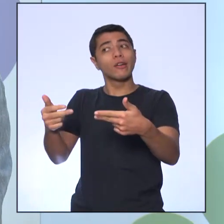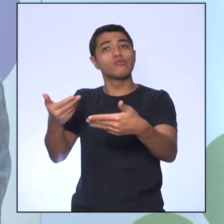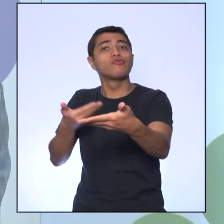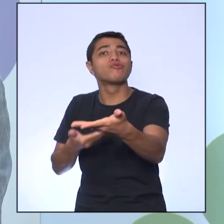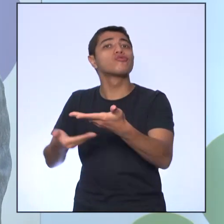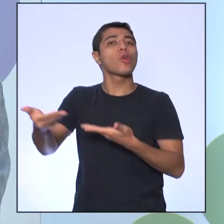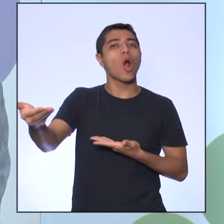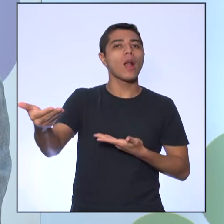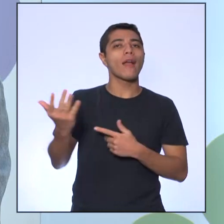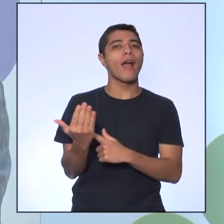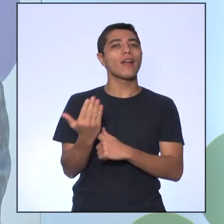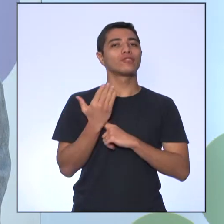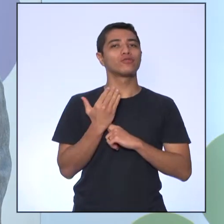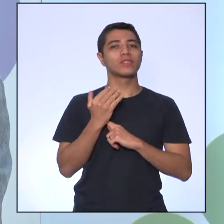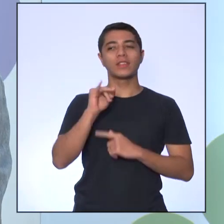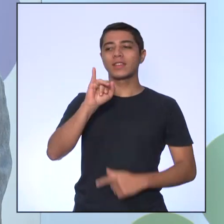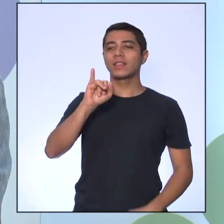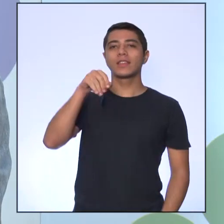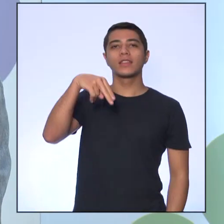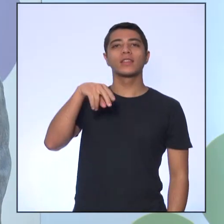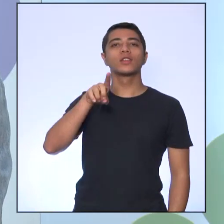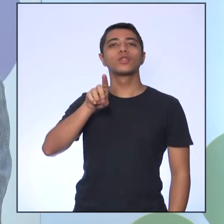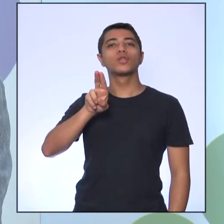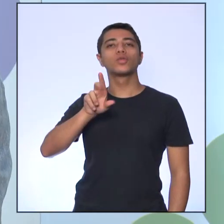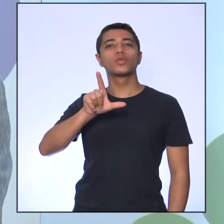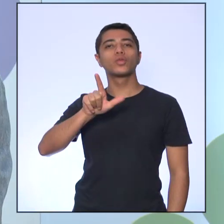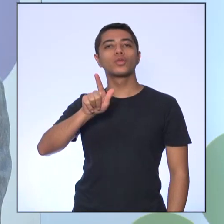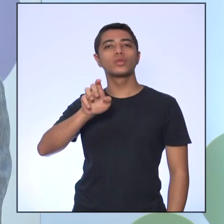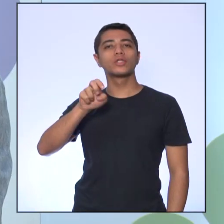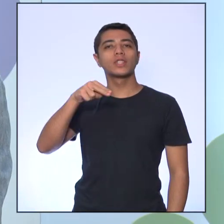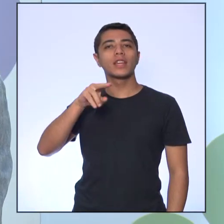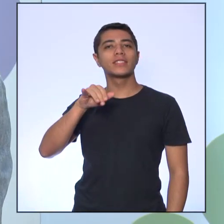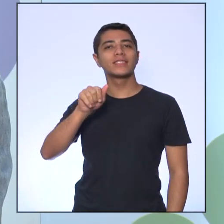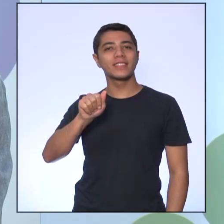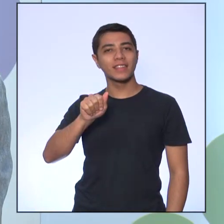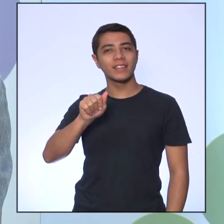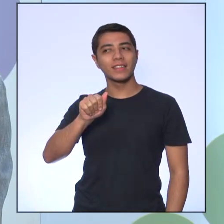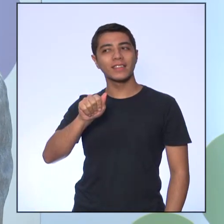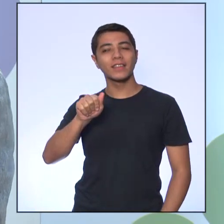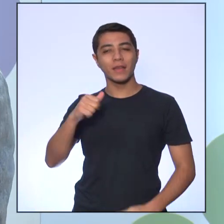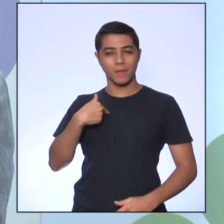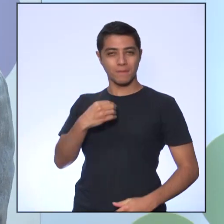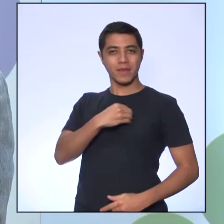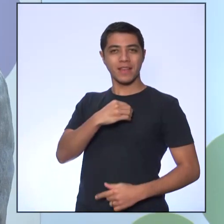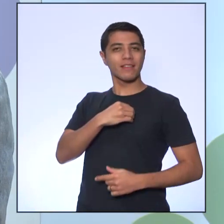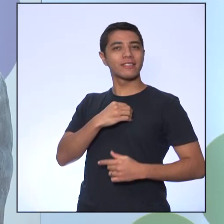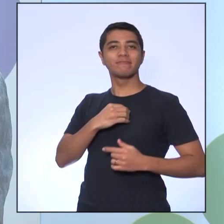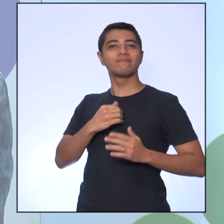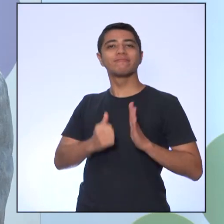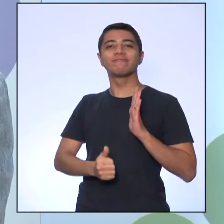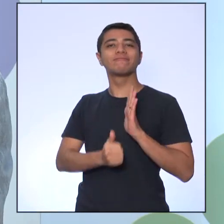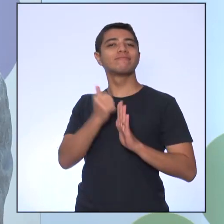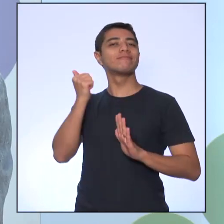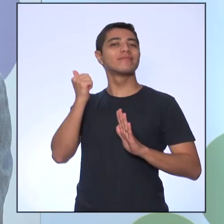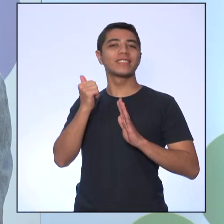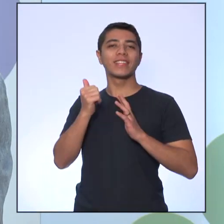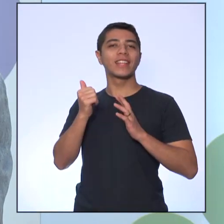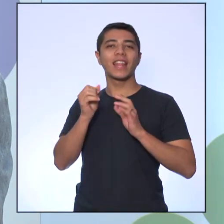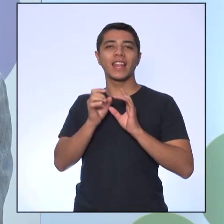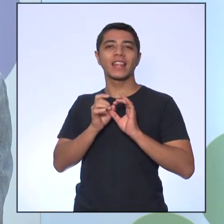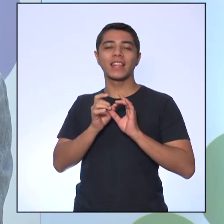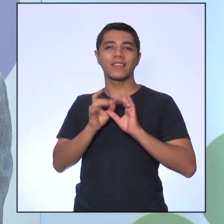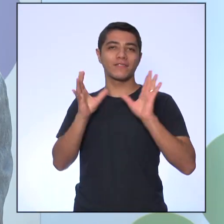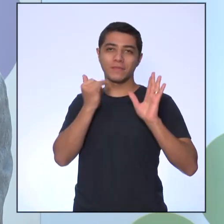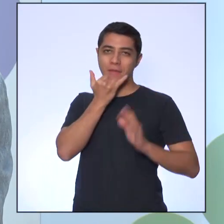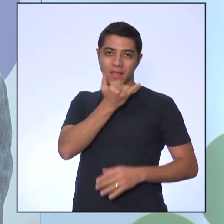exemplo, colocou venda de indulgências. E é exatamente isso que está acontecendo na imagem, tá? Alguns membros da Igreja